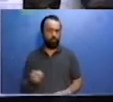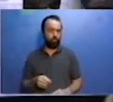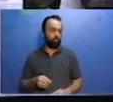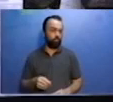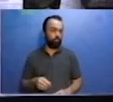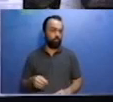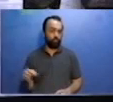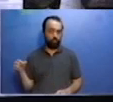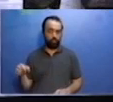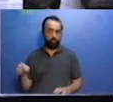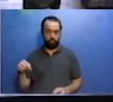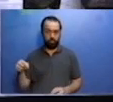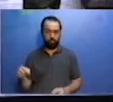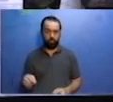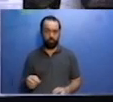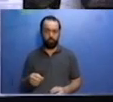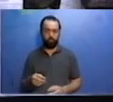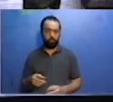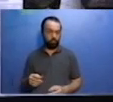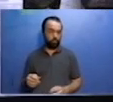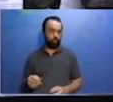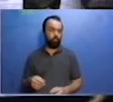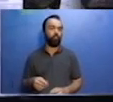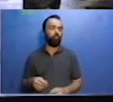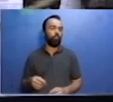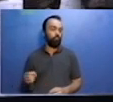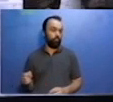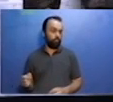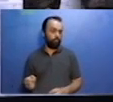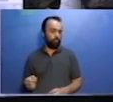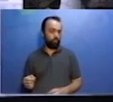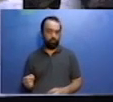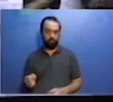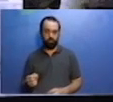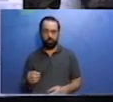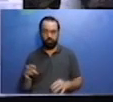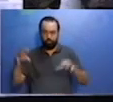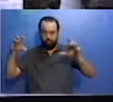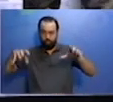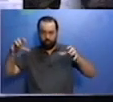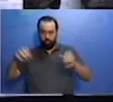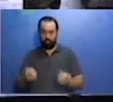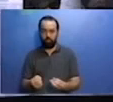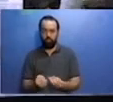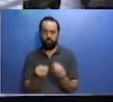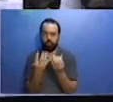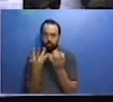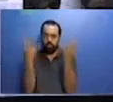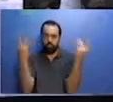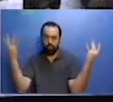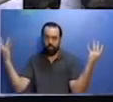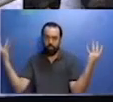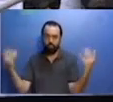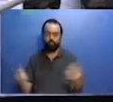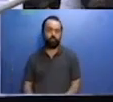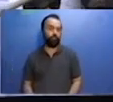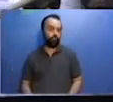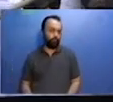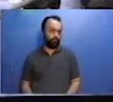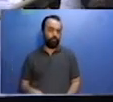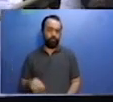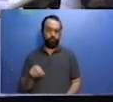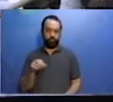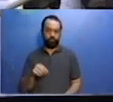comum na nossa região, chamado de Psilocybe cubensis. Ele, em ocasião de chuva, ele brota e ele tem